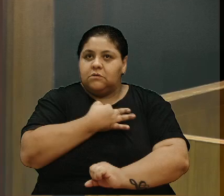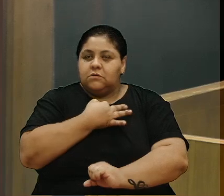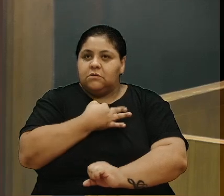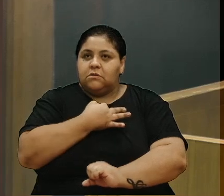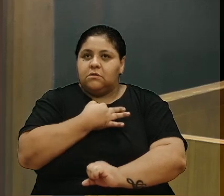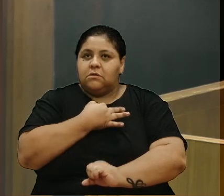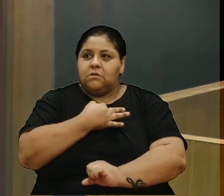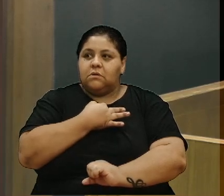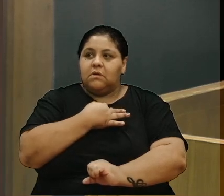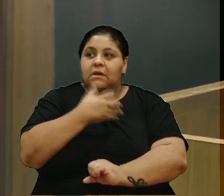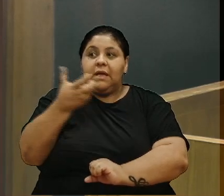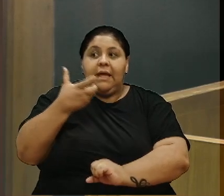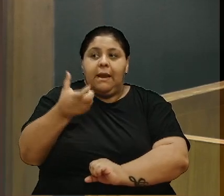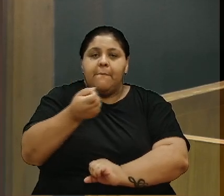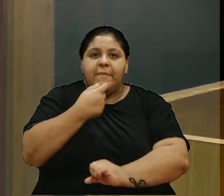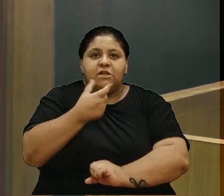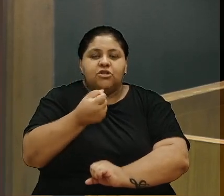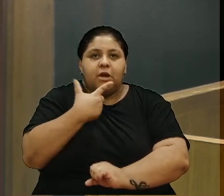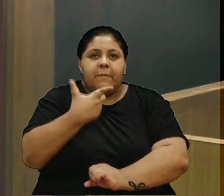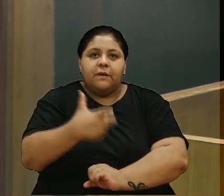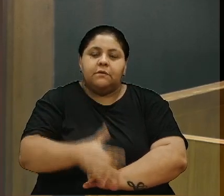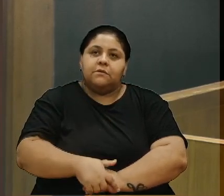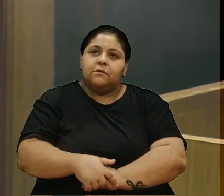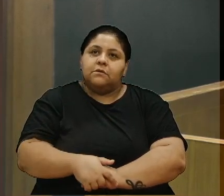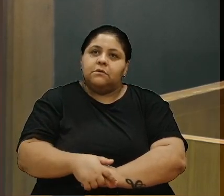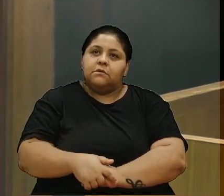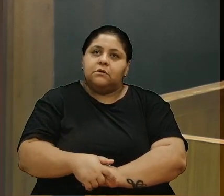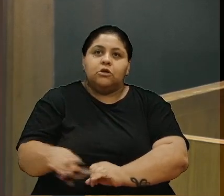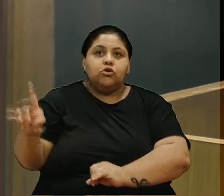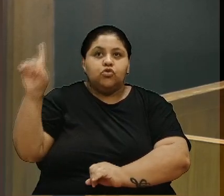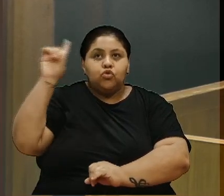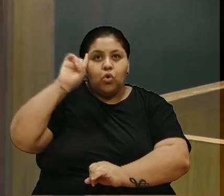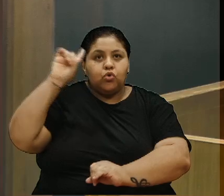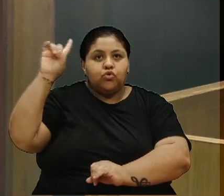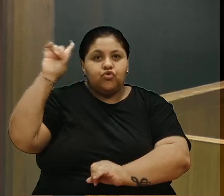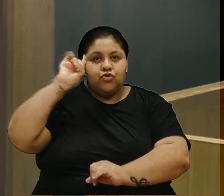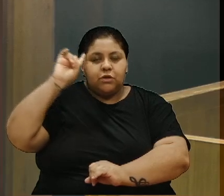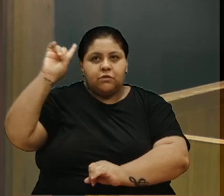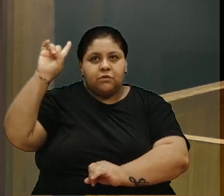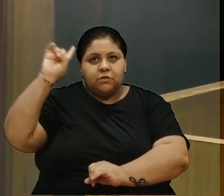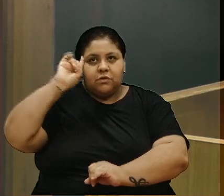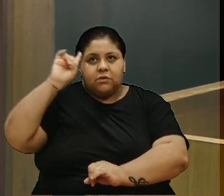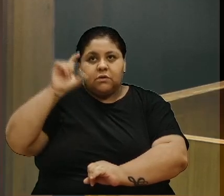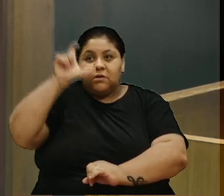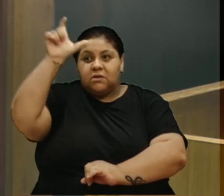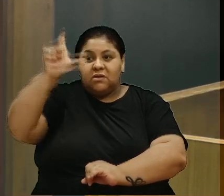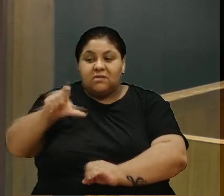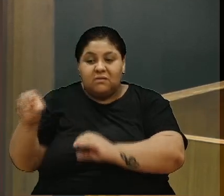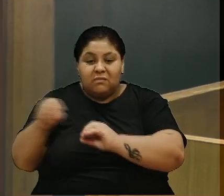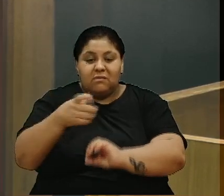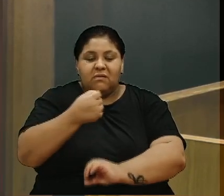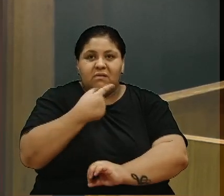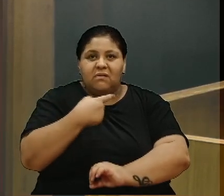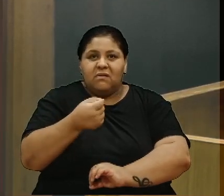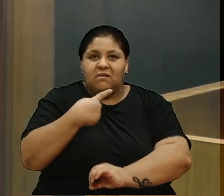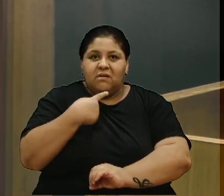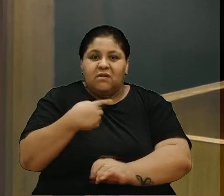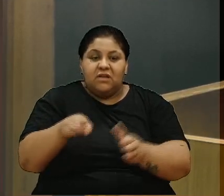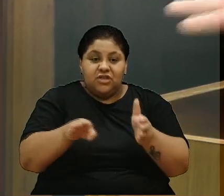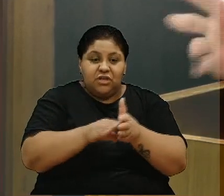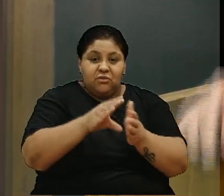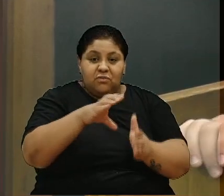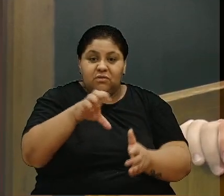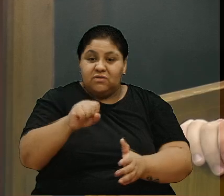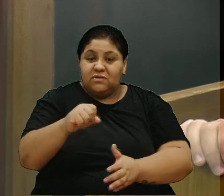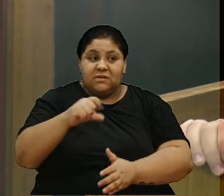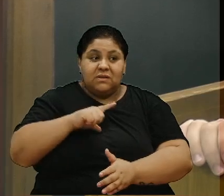aqui buscar medicamento. Todo o dia, vereador. Só para concluir. Todo dia as pessoas vêm buscar medicamento e aí chegam ali no CES,